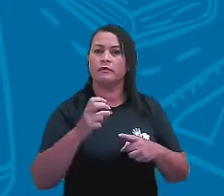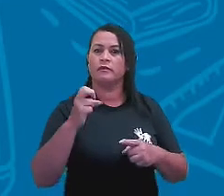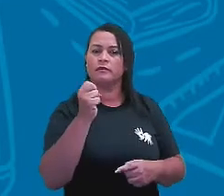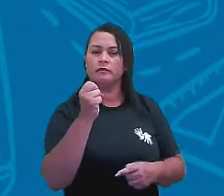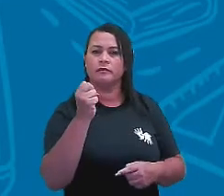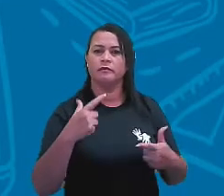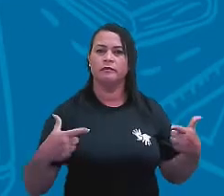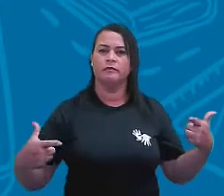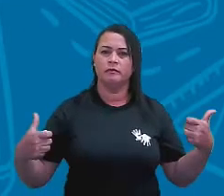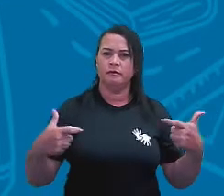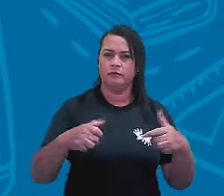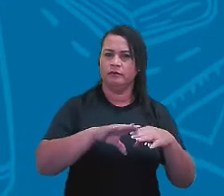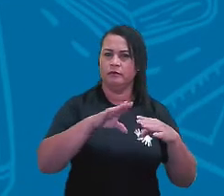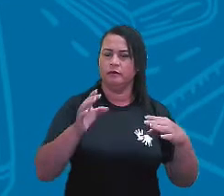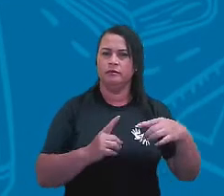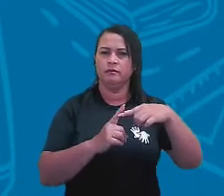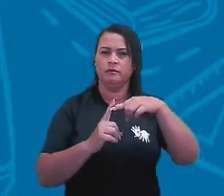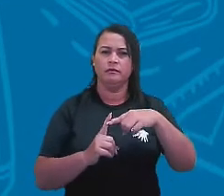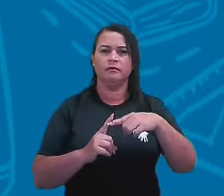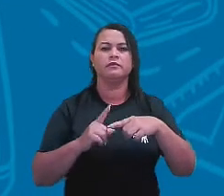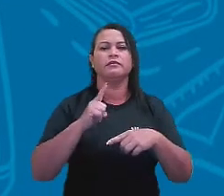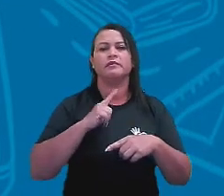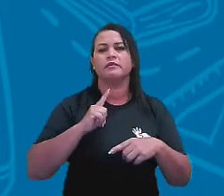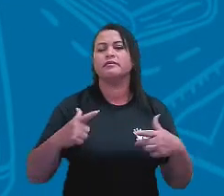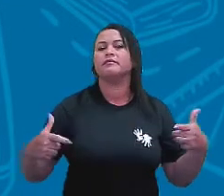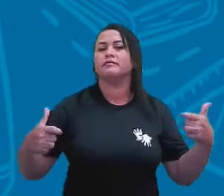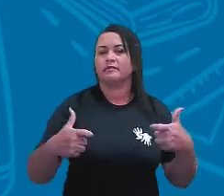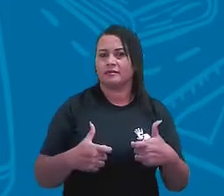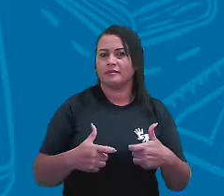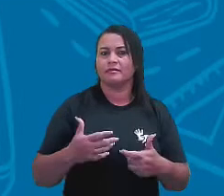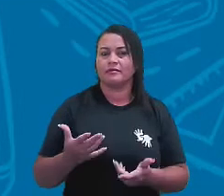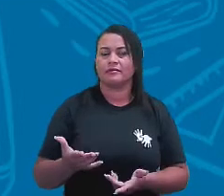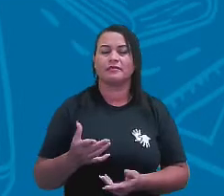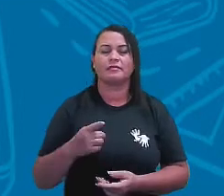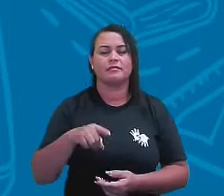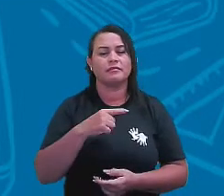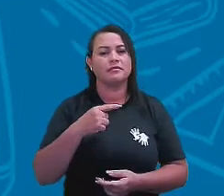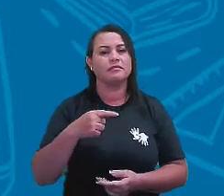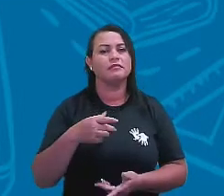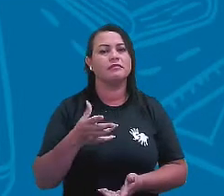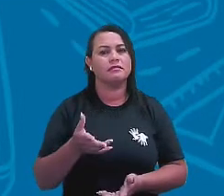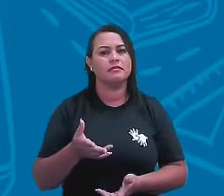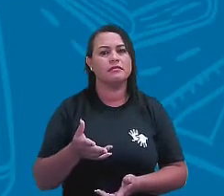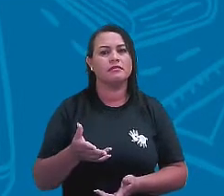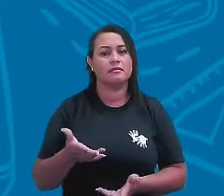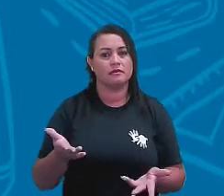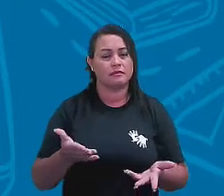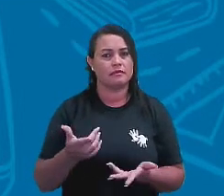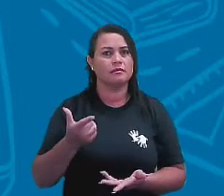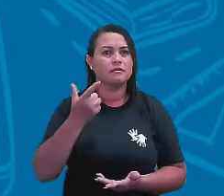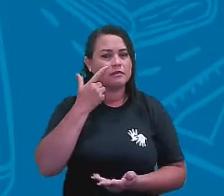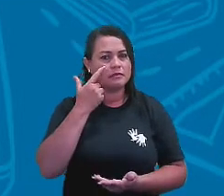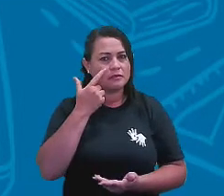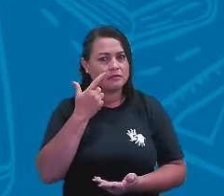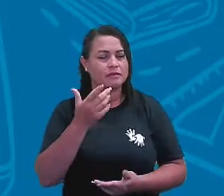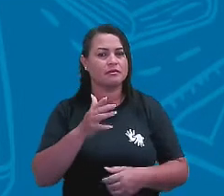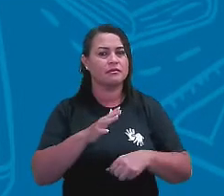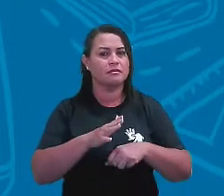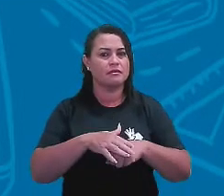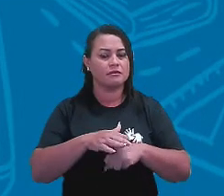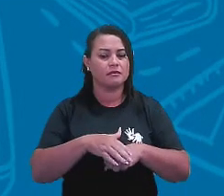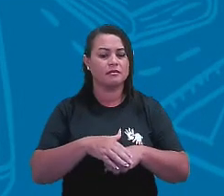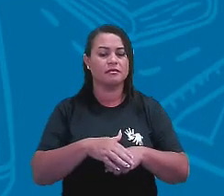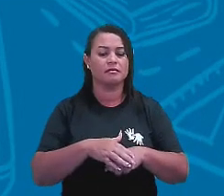Monte das Tabocas, que é chamada de Batalha das Tabocas, né? Que vocês estão aí vivenciando esse